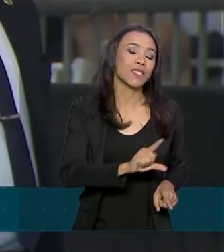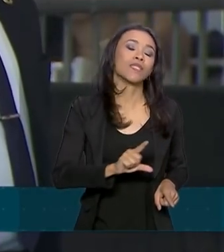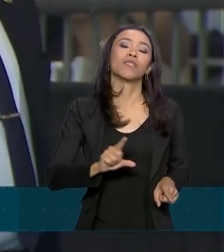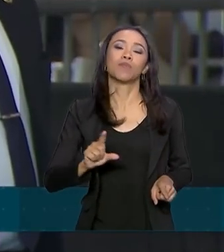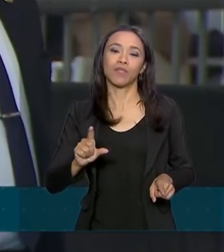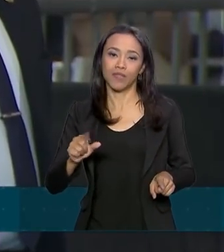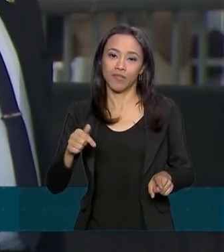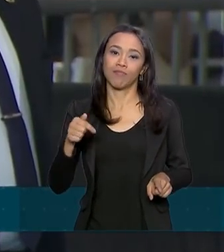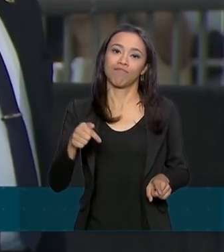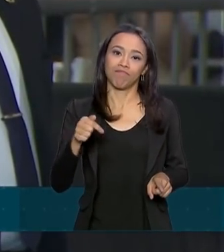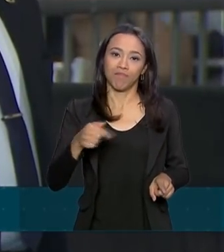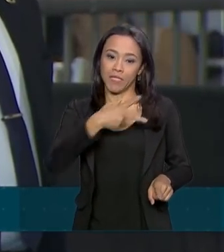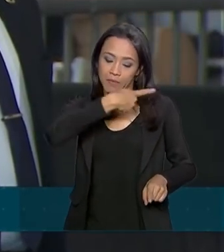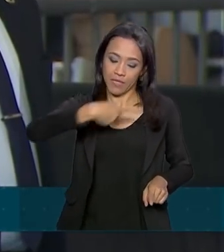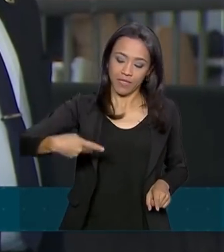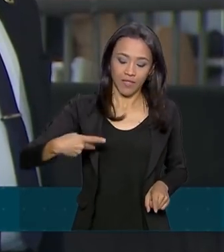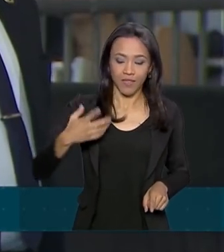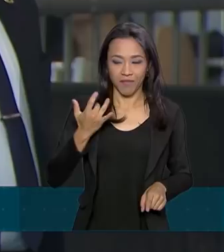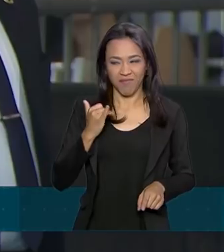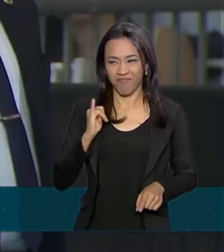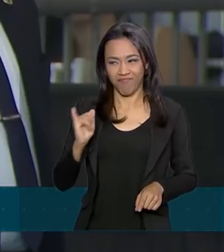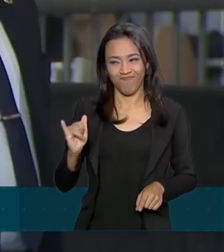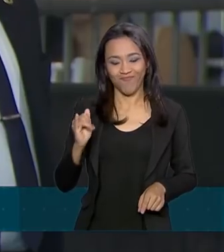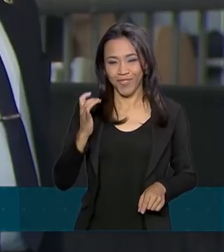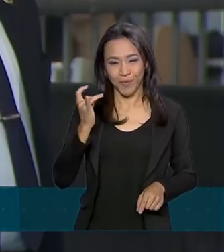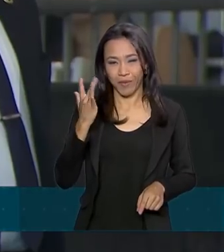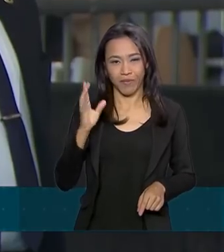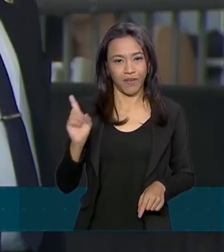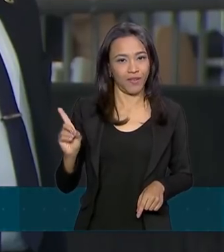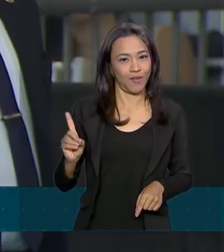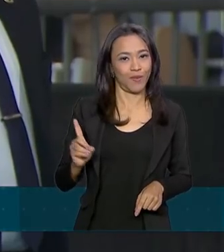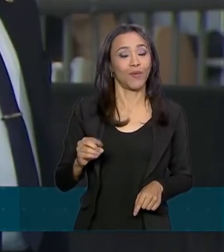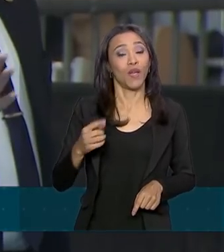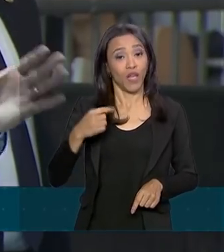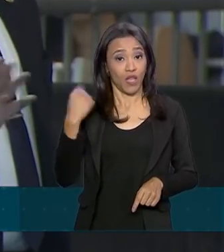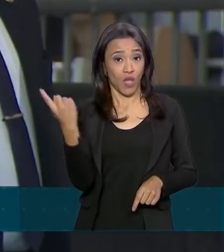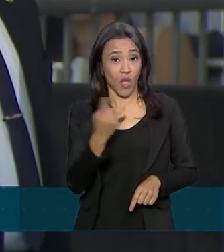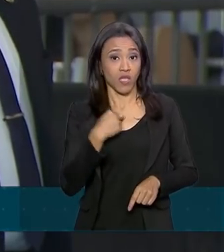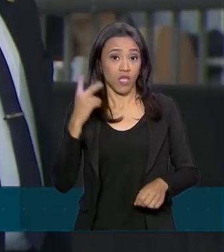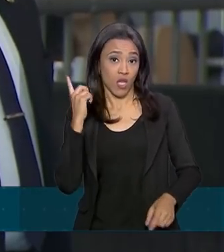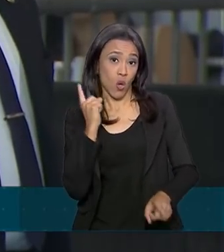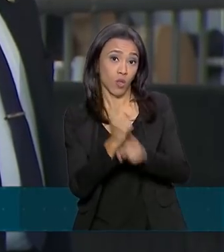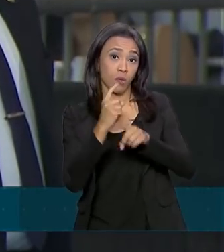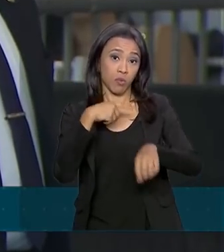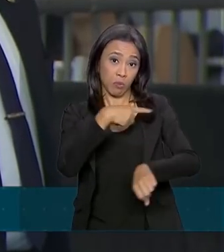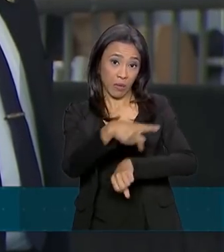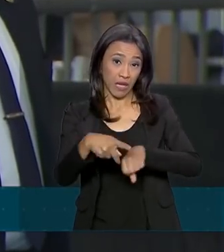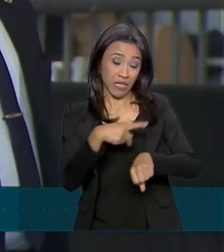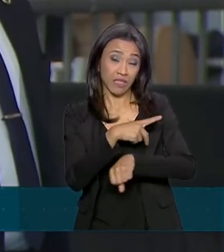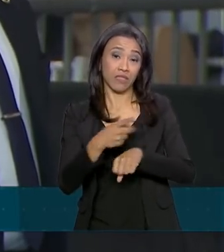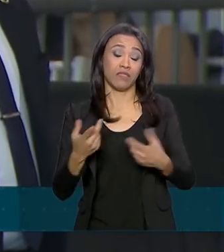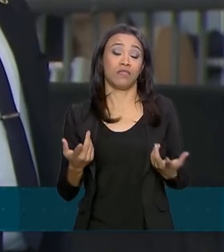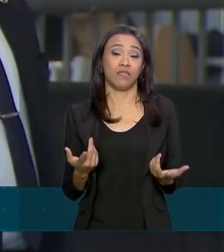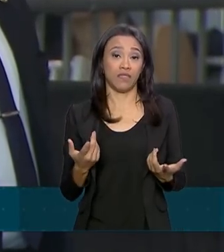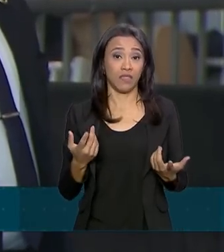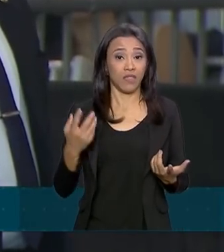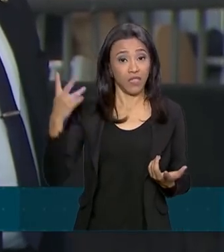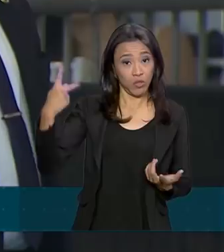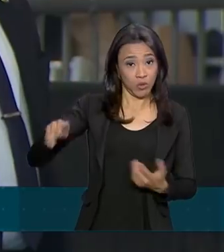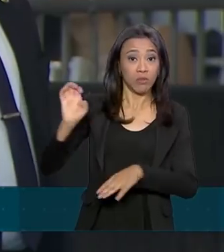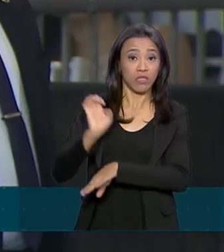República. Não é fácil, Caiado. Encontramos um Brasil e você um Estado